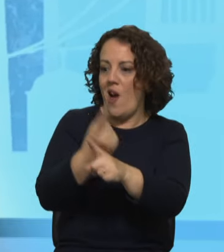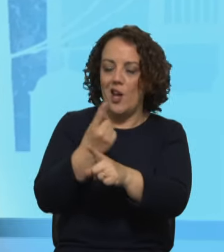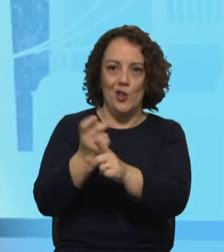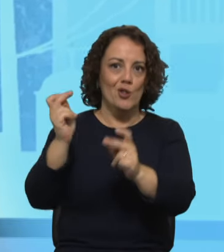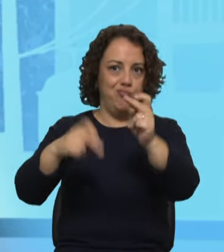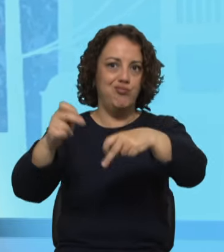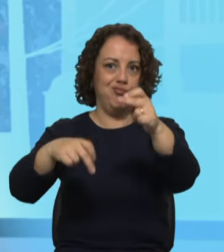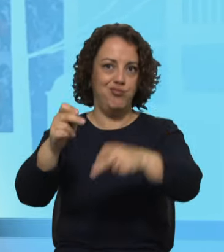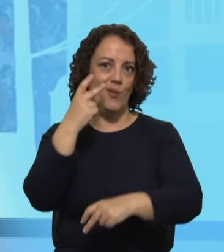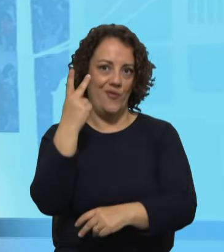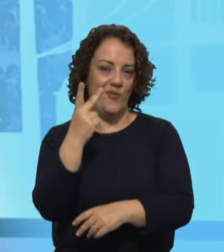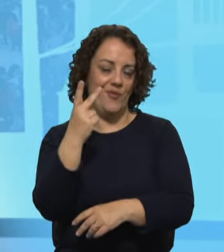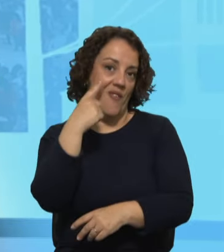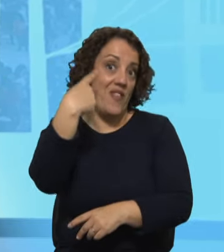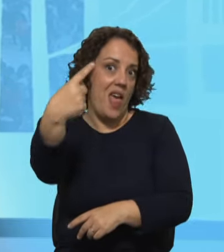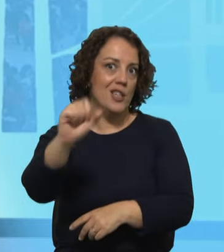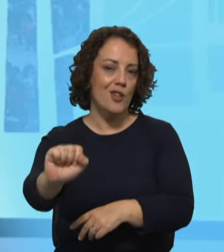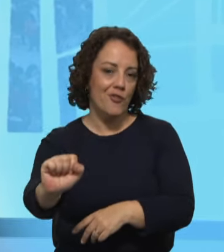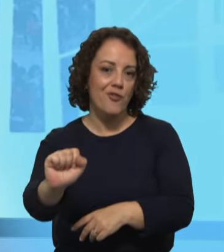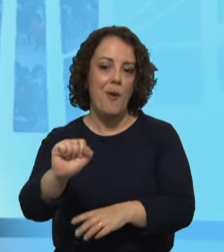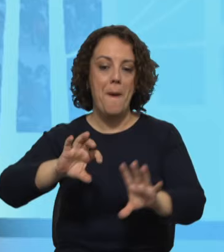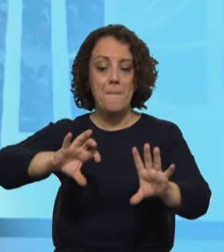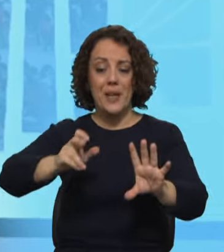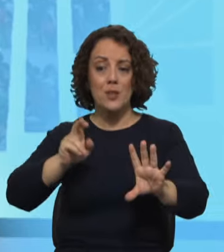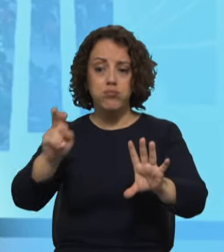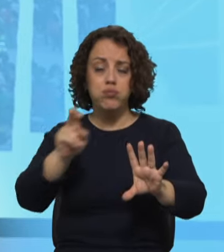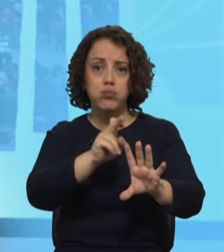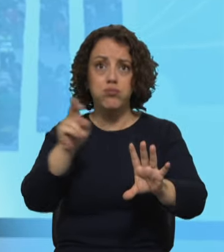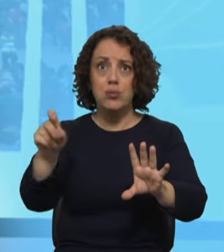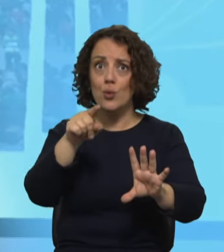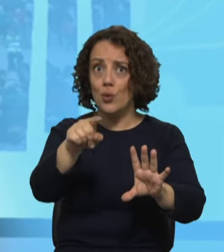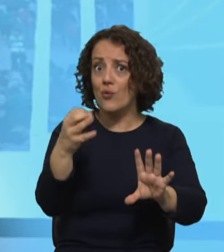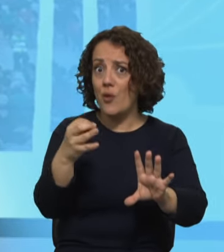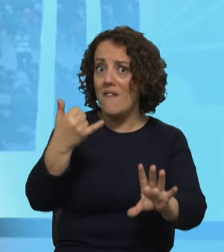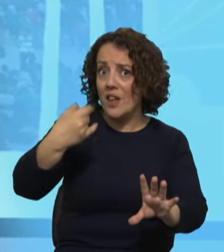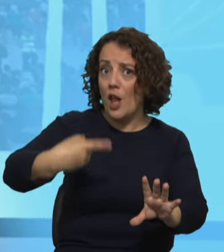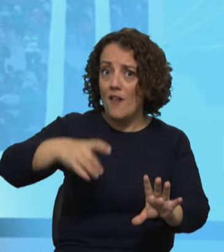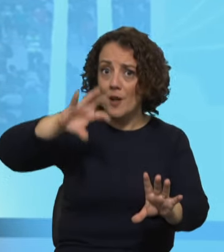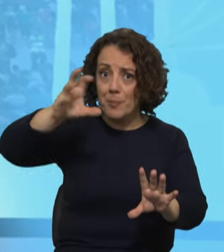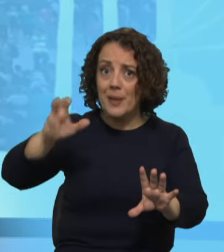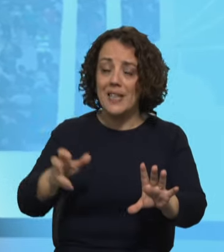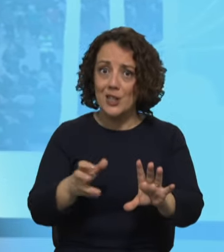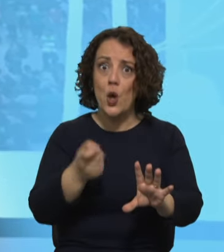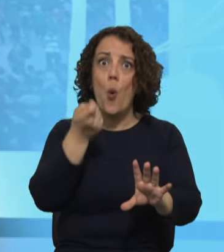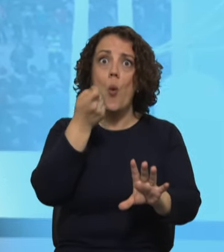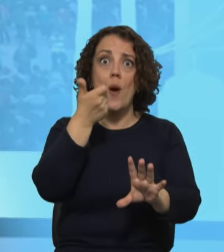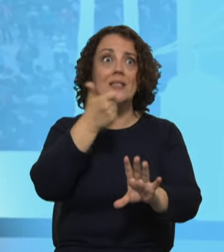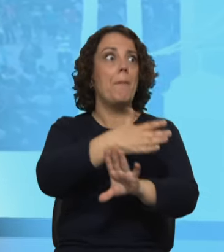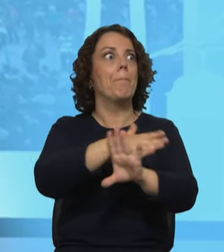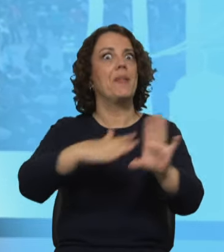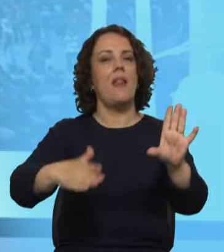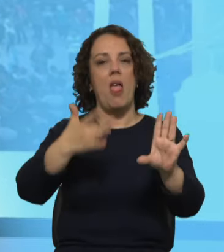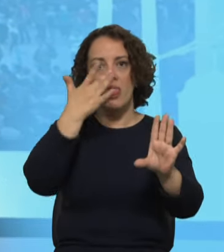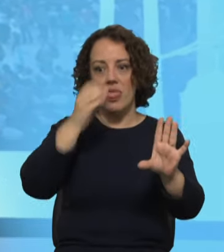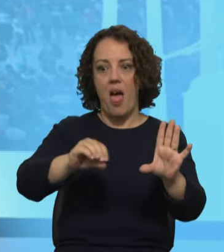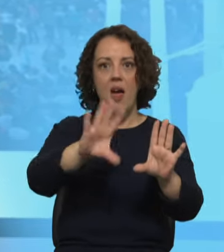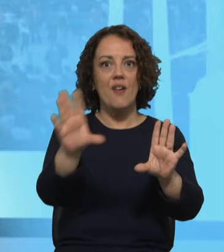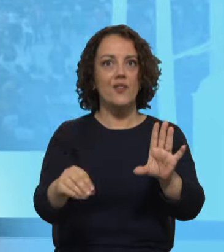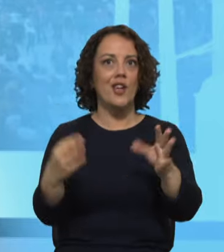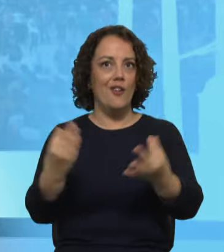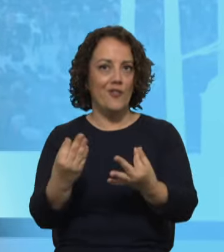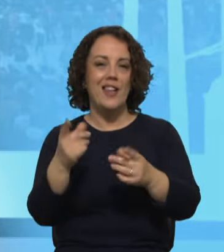ao longo da viagem em diferentes países porque vocês viajaram por 29 países quase metade de África e podemos ver